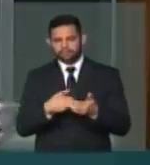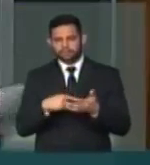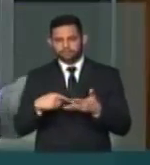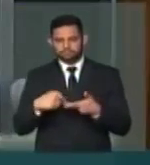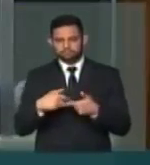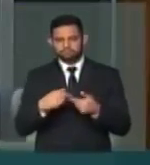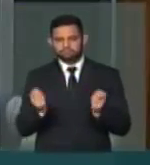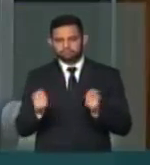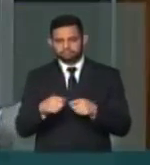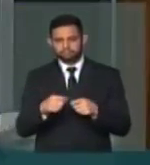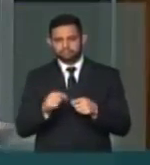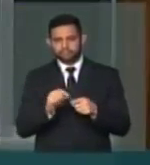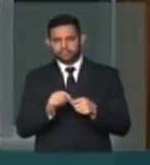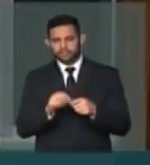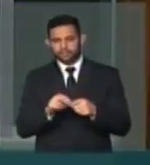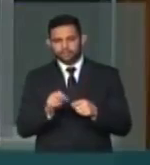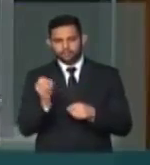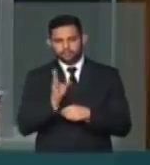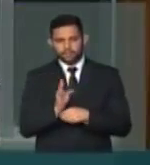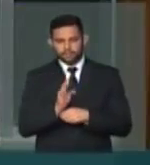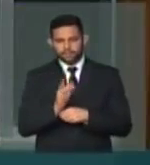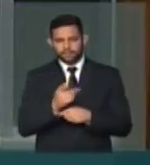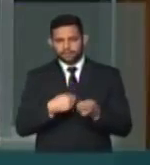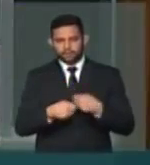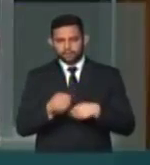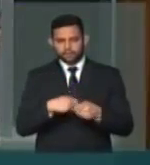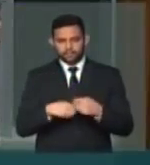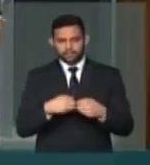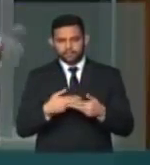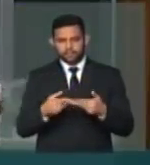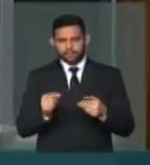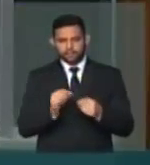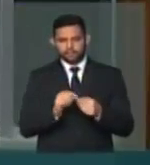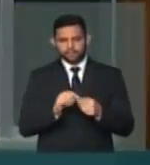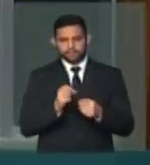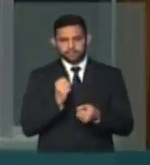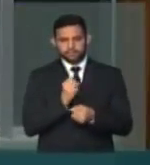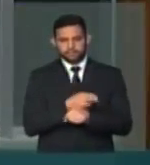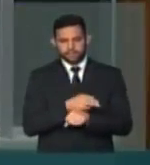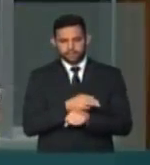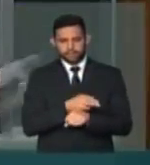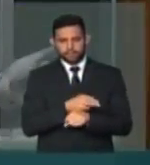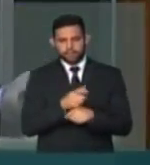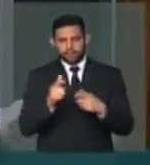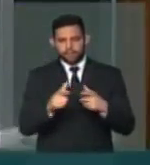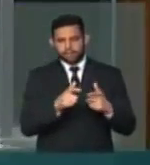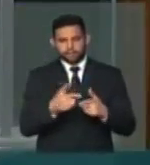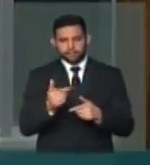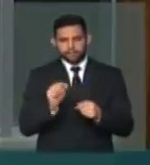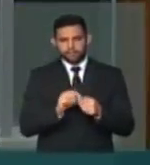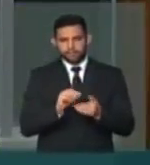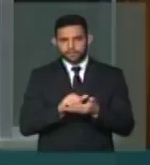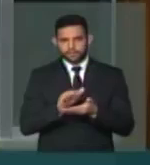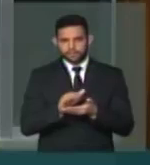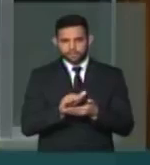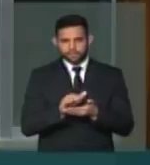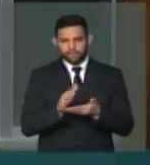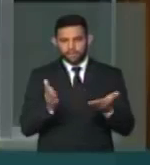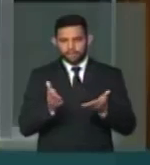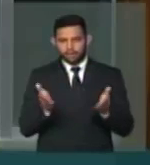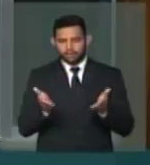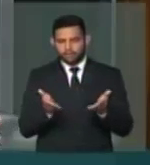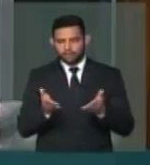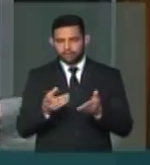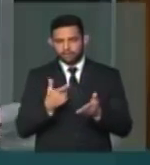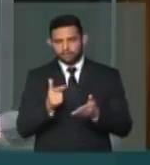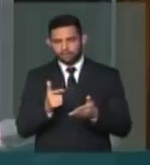que o Brasil, a economia, os empregos, esses que não foram demitidos até agora,